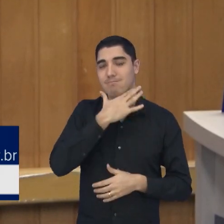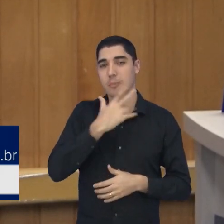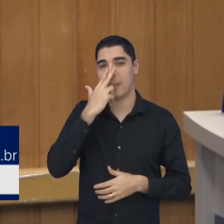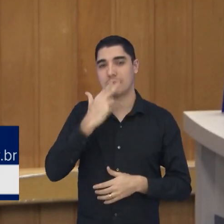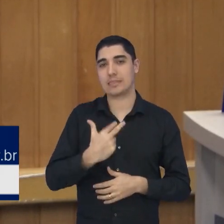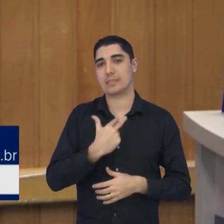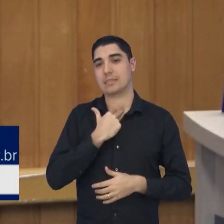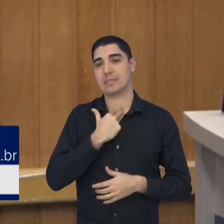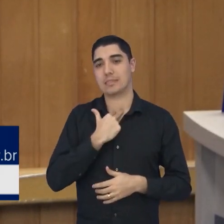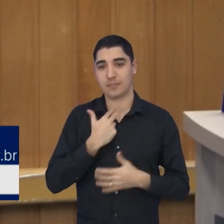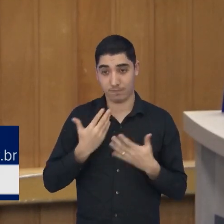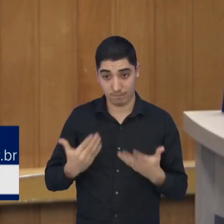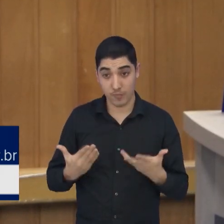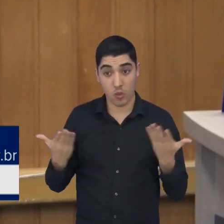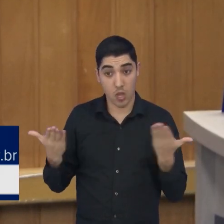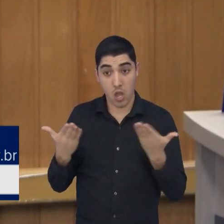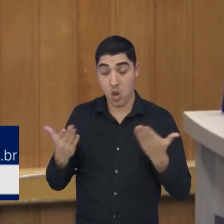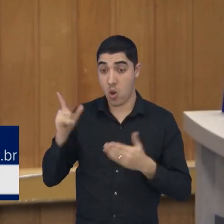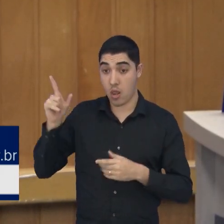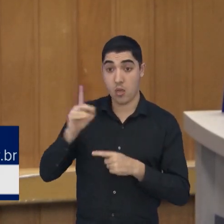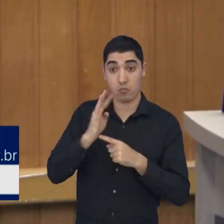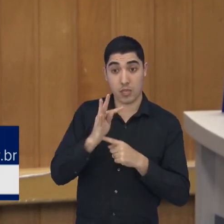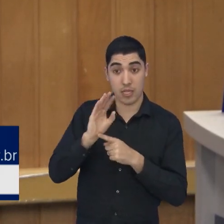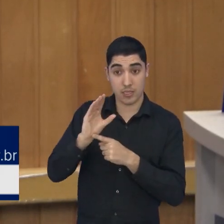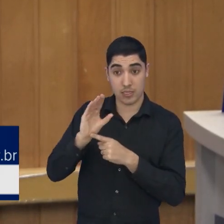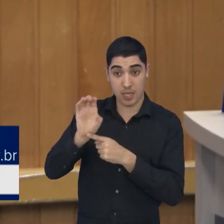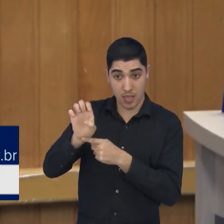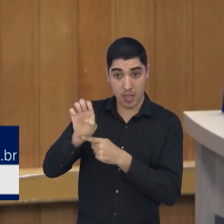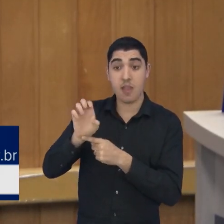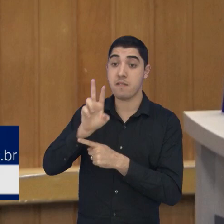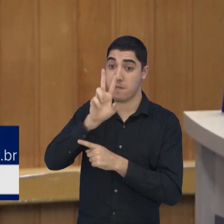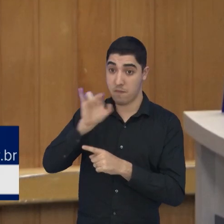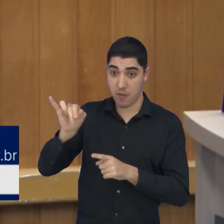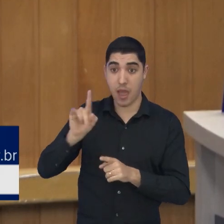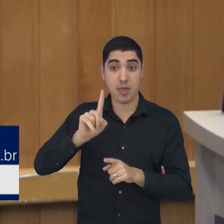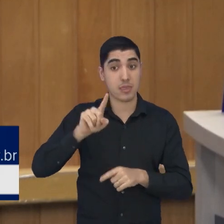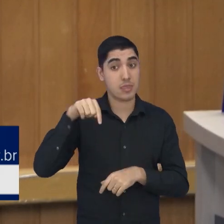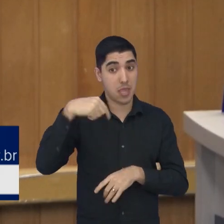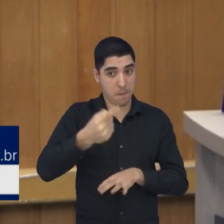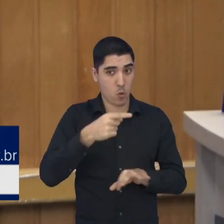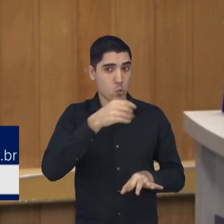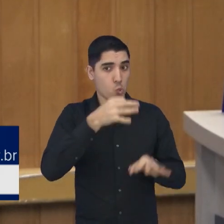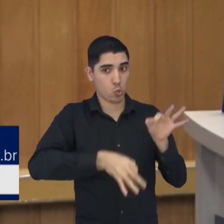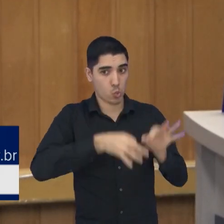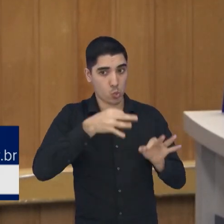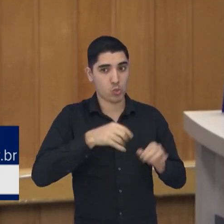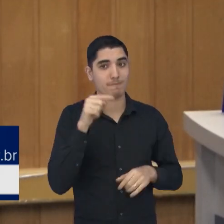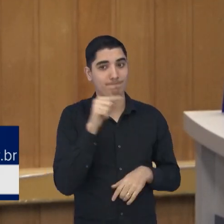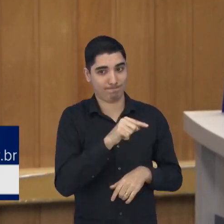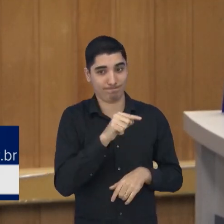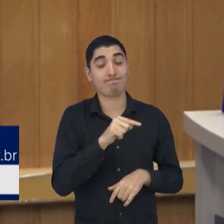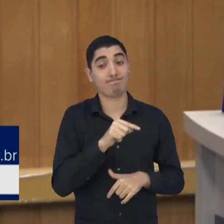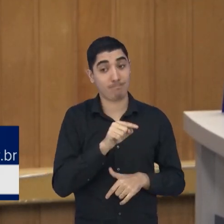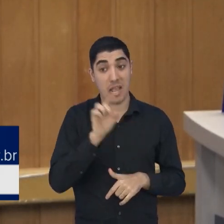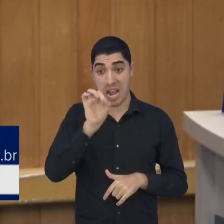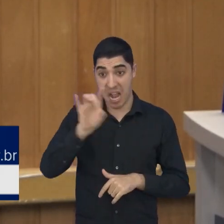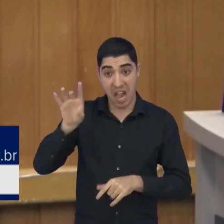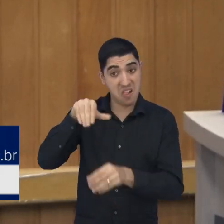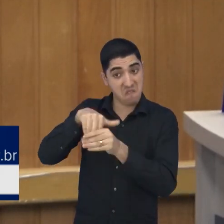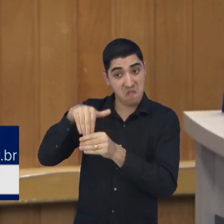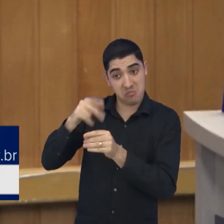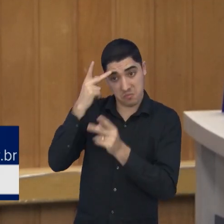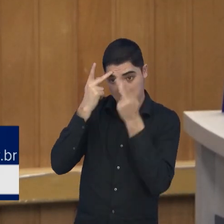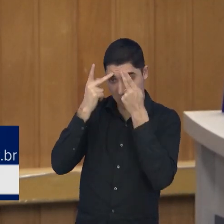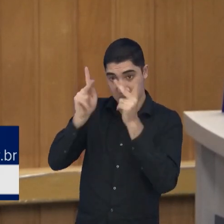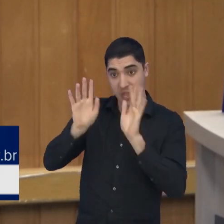isso daí vai ser julgado pelo Tribunal de Contas. Então, justiça, cada um vota como quiser, mas responde